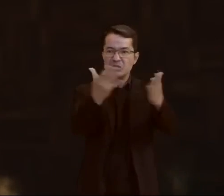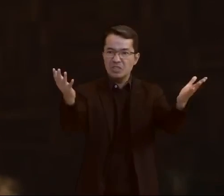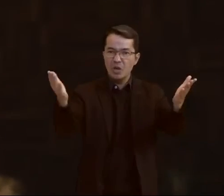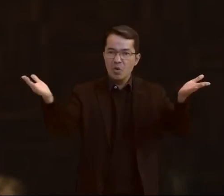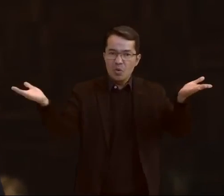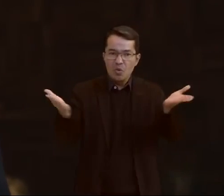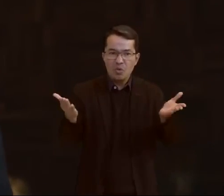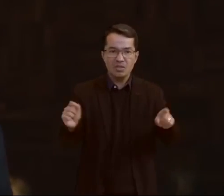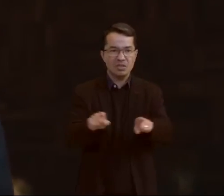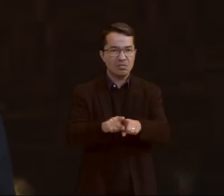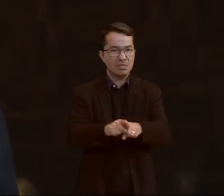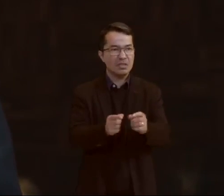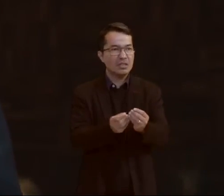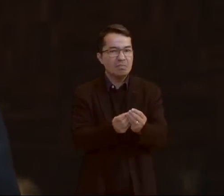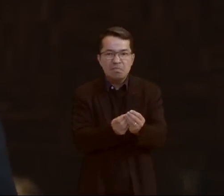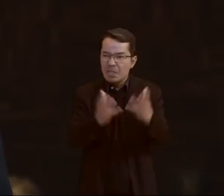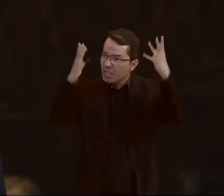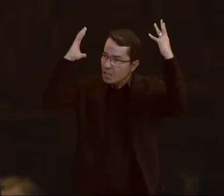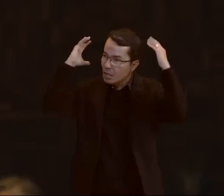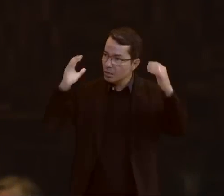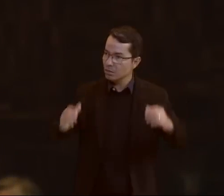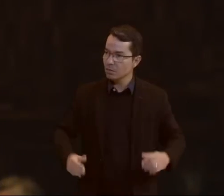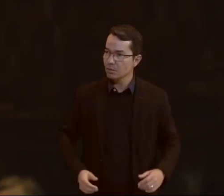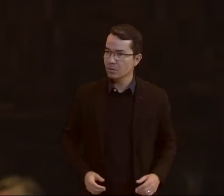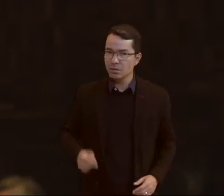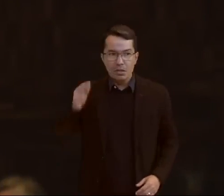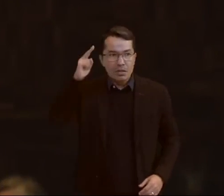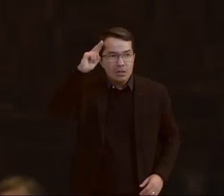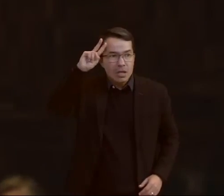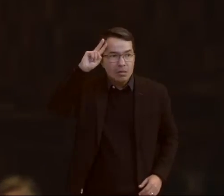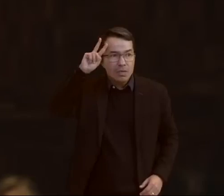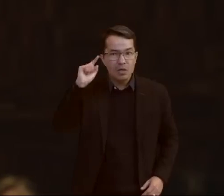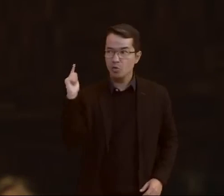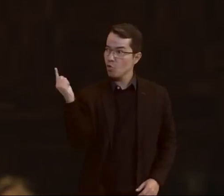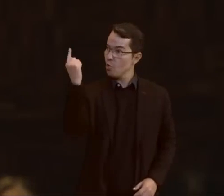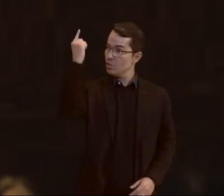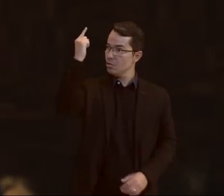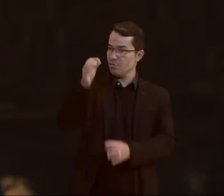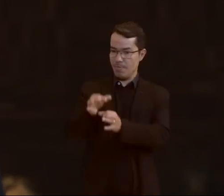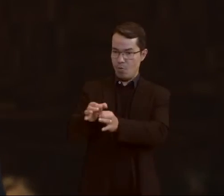a ponta da lança daquele gigante pesava 13 quilos.